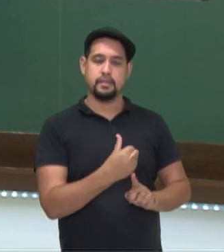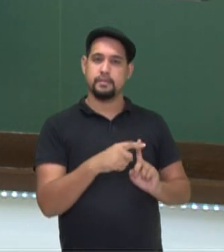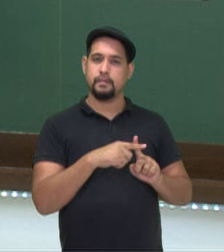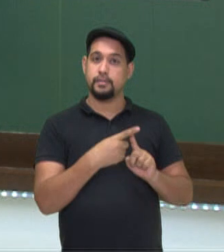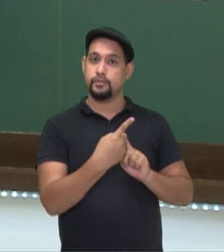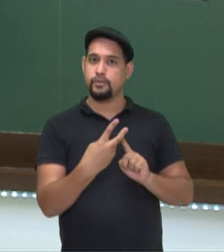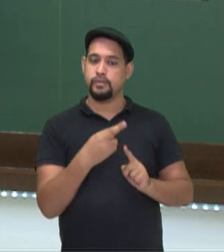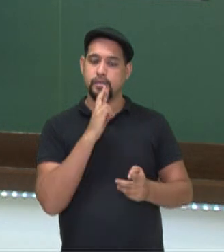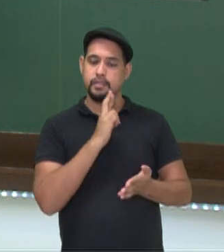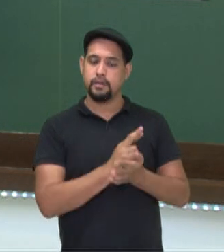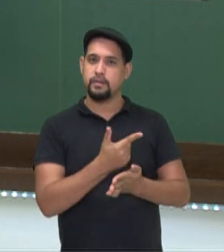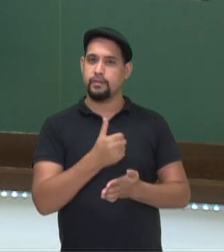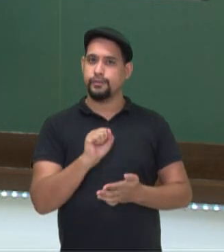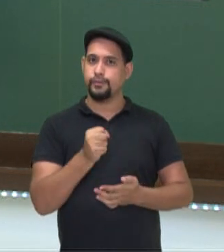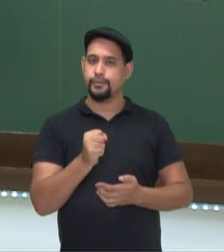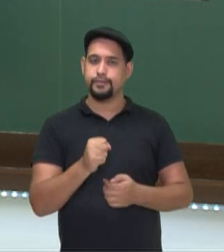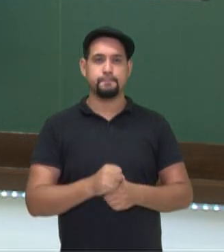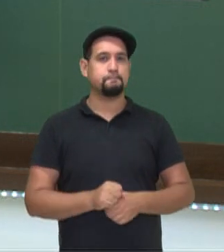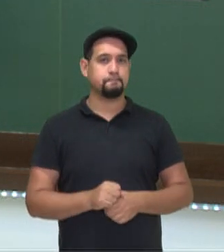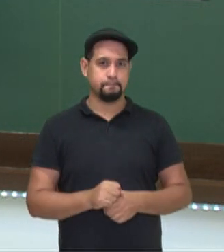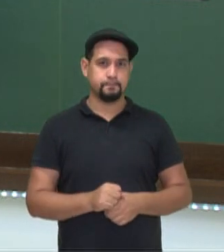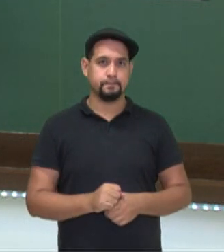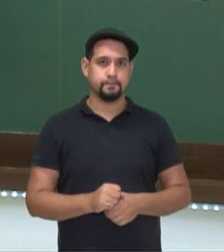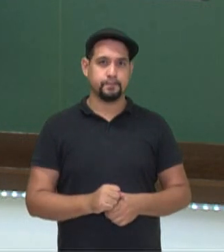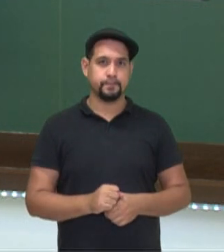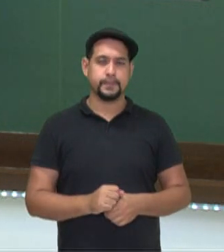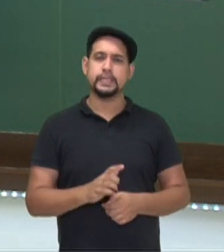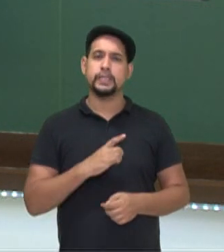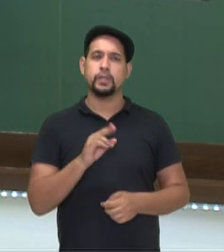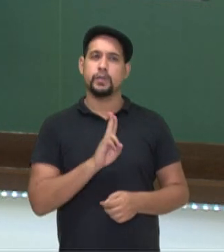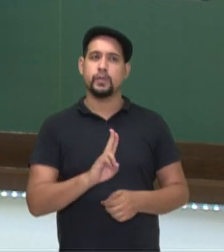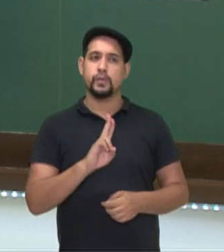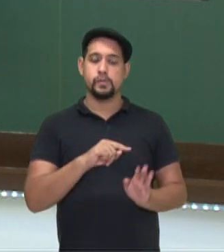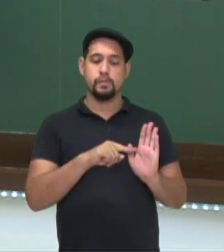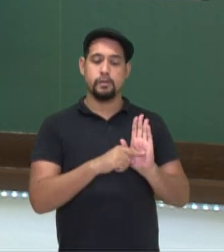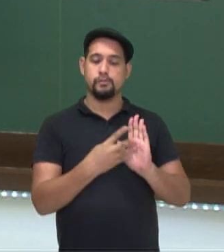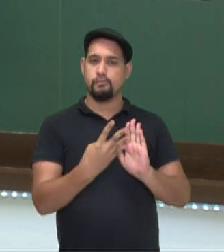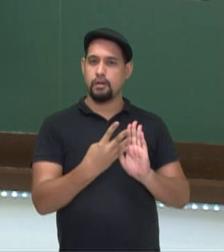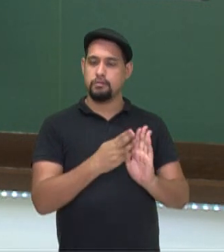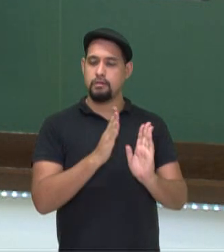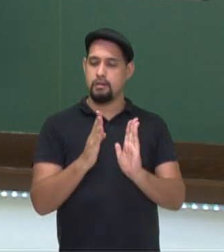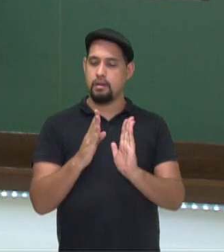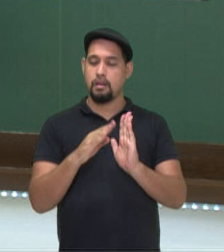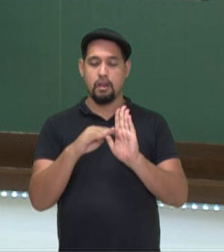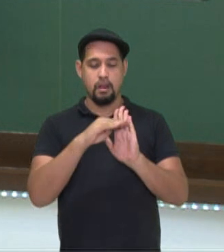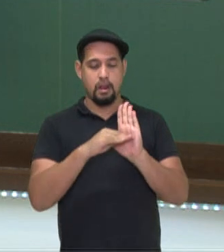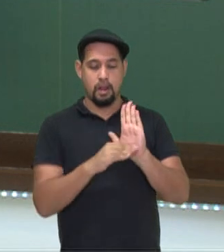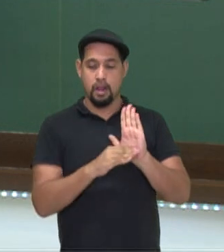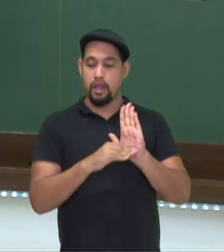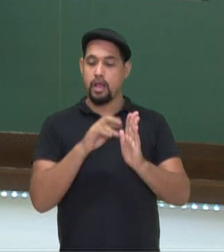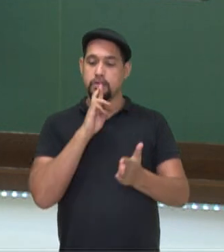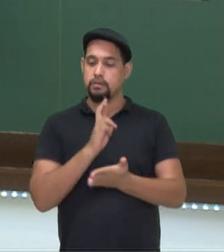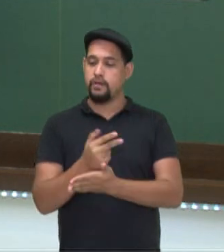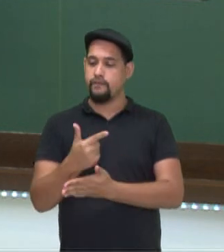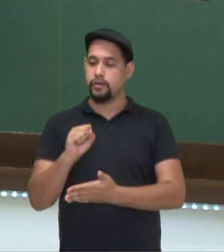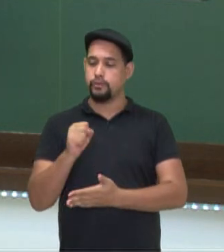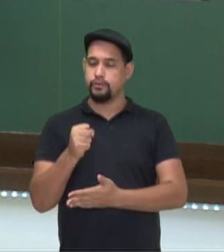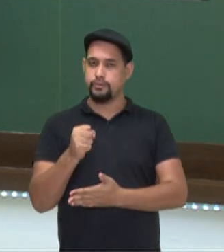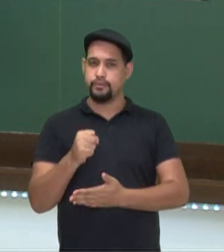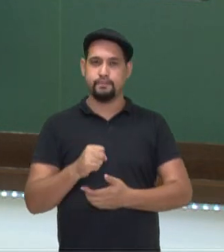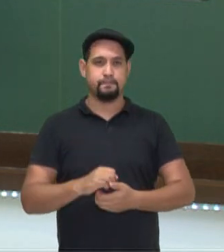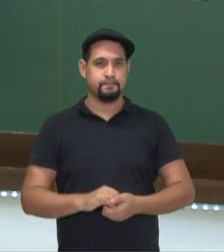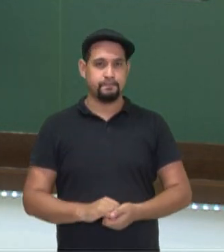igual a 28. Tá? Então, se eu colocar o menos 4 no programa, ele entrega 28.